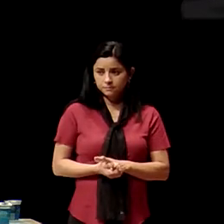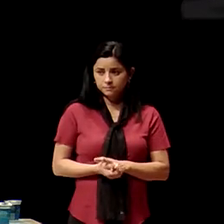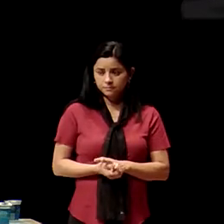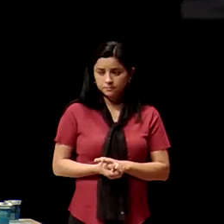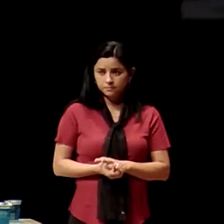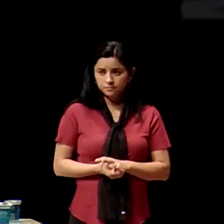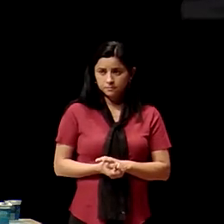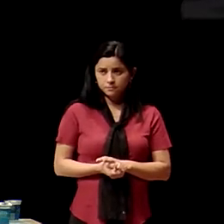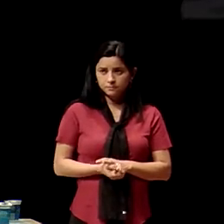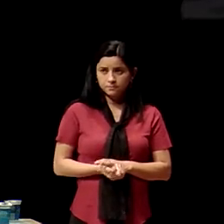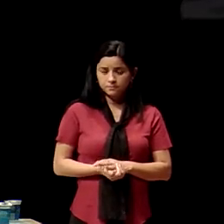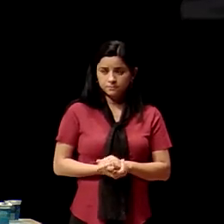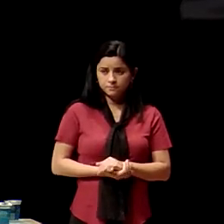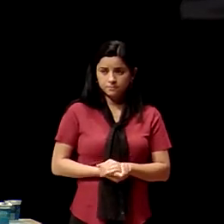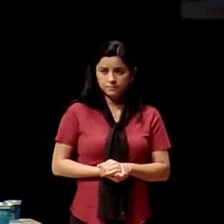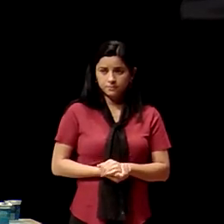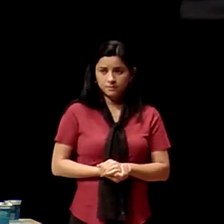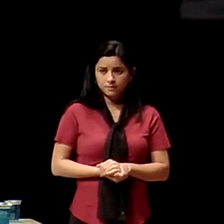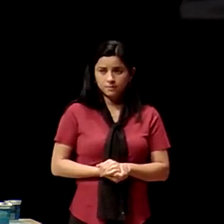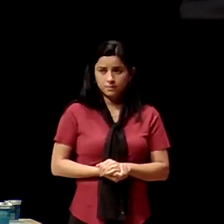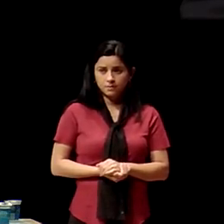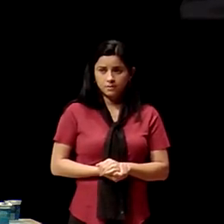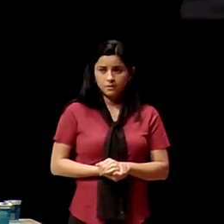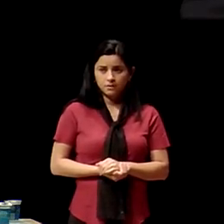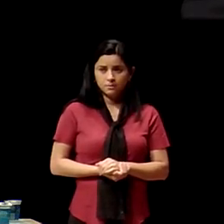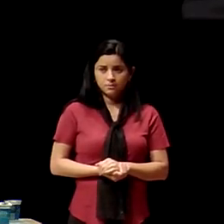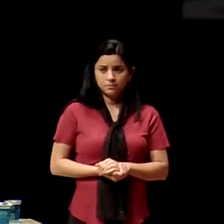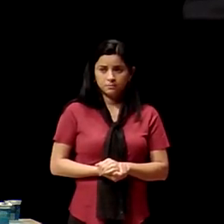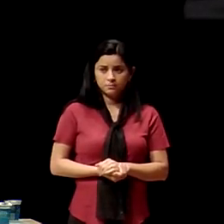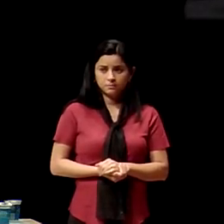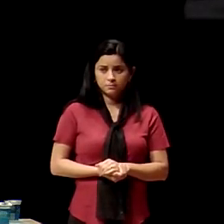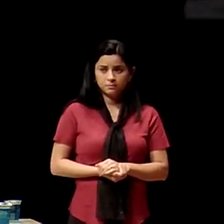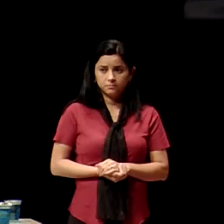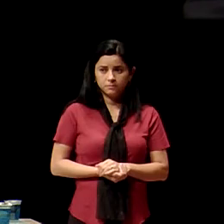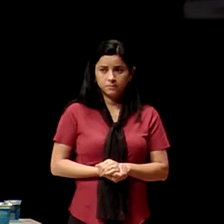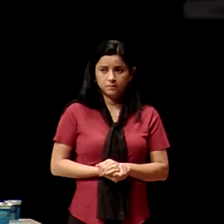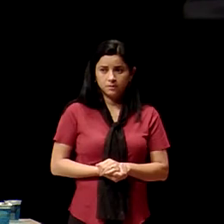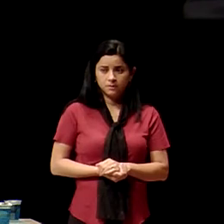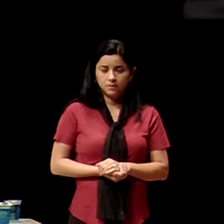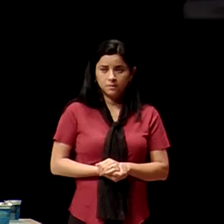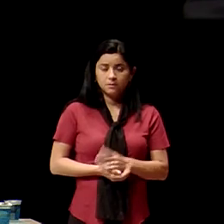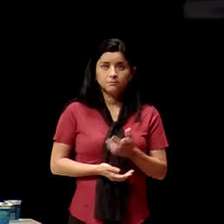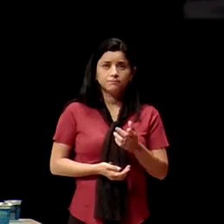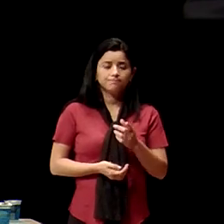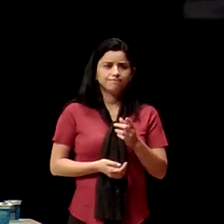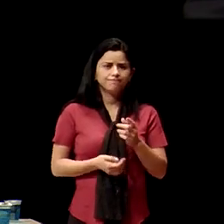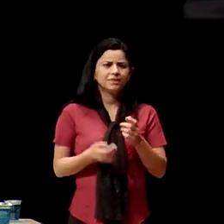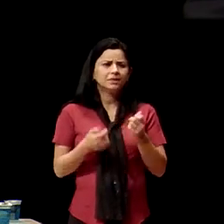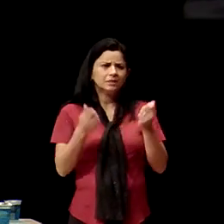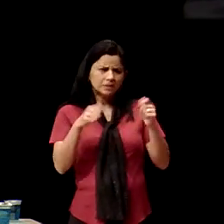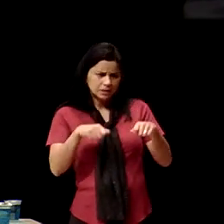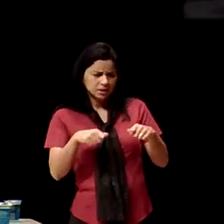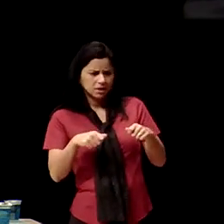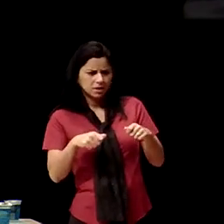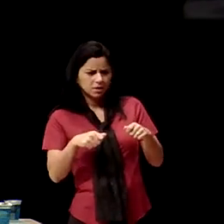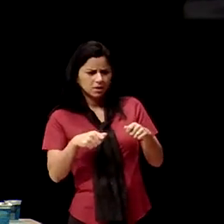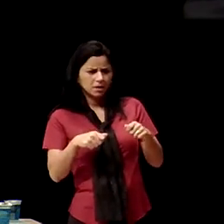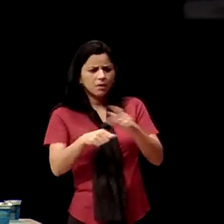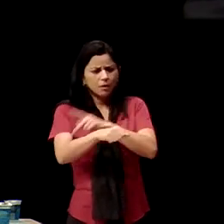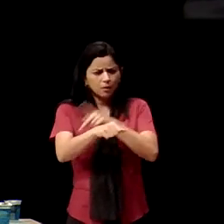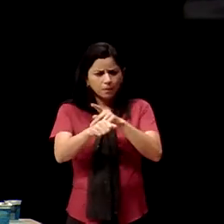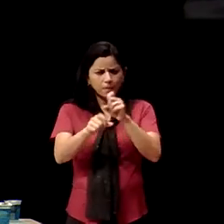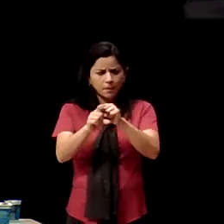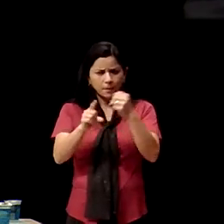discipline potentially beneficial to other professions too. É possível colocar a